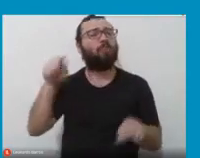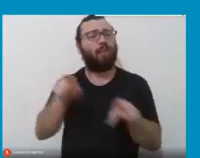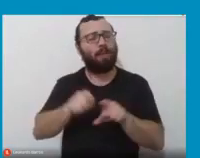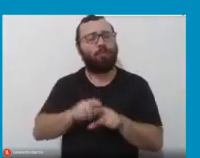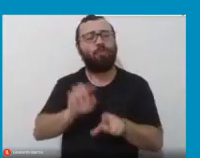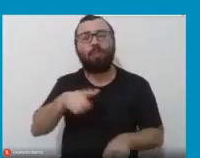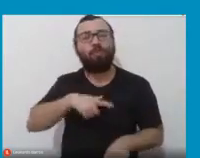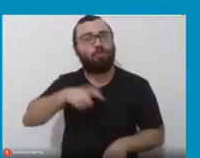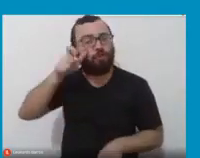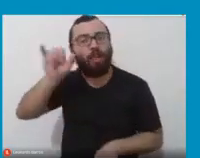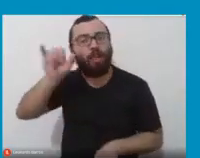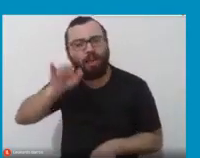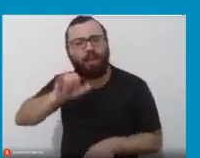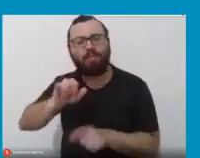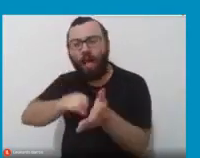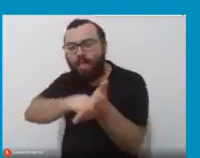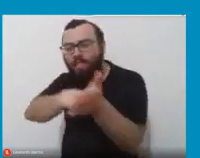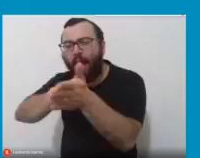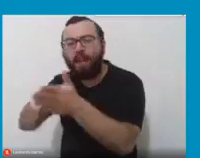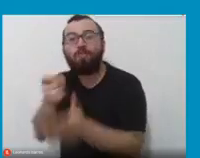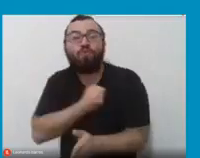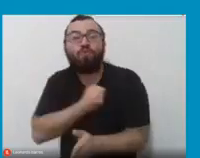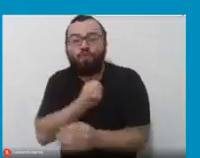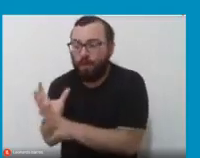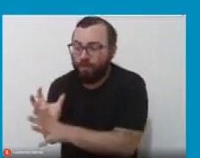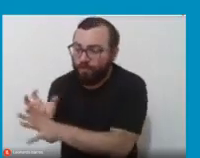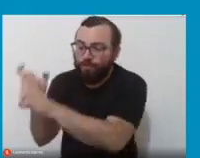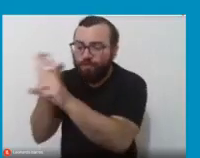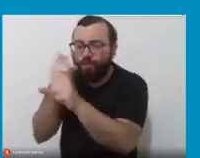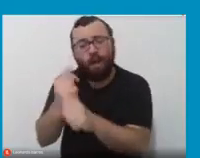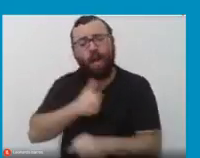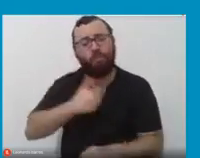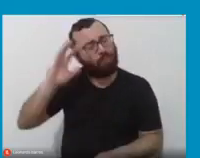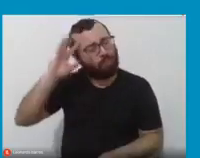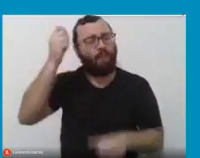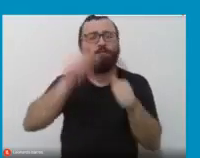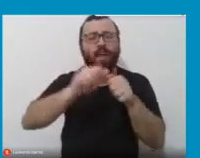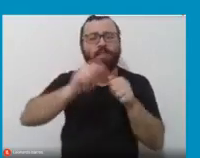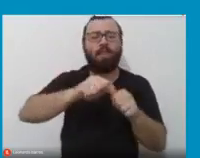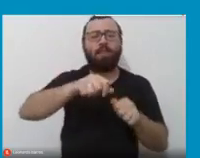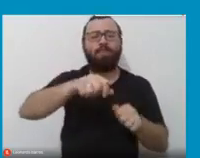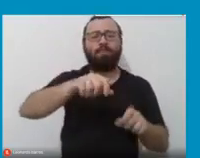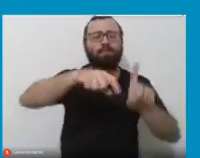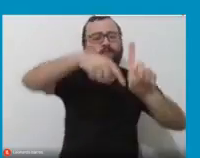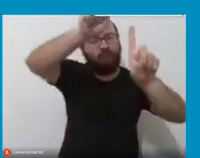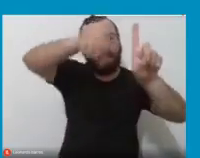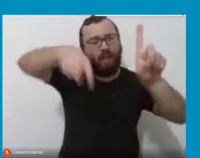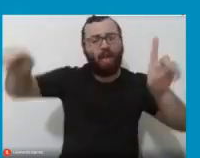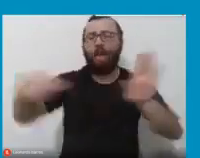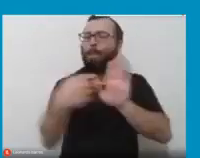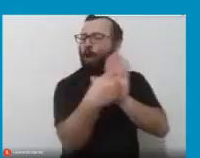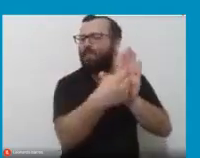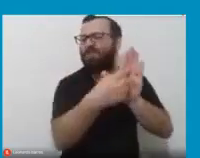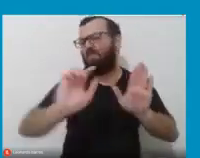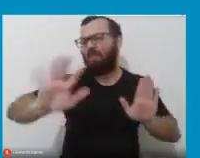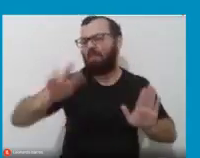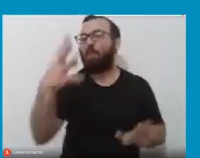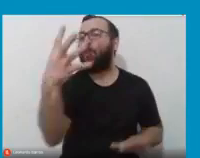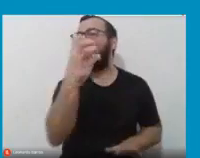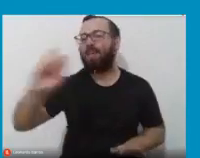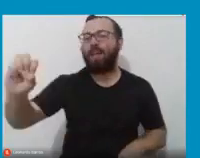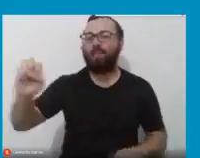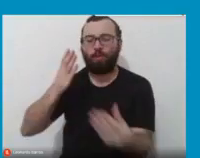análises quantitativas, então eu resolvi fazer uma amostra, fiz uma amostra de processos, cerca de um pouco mais de 400